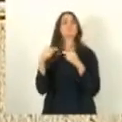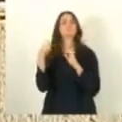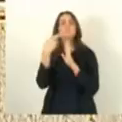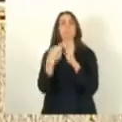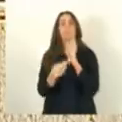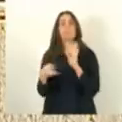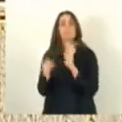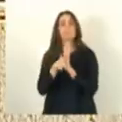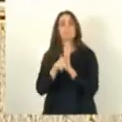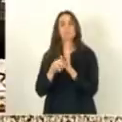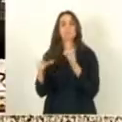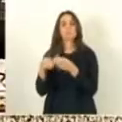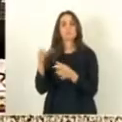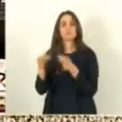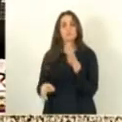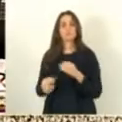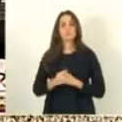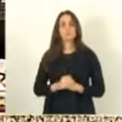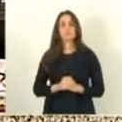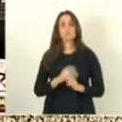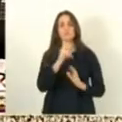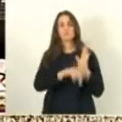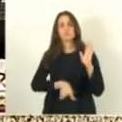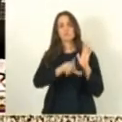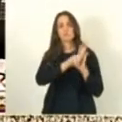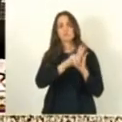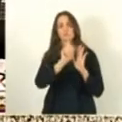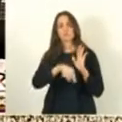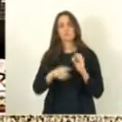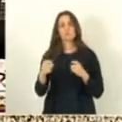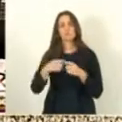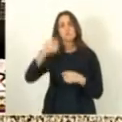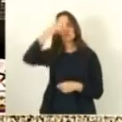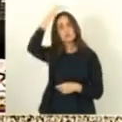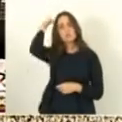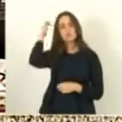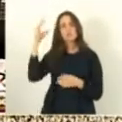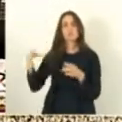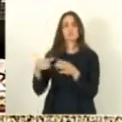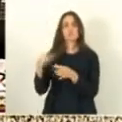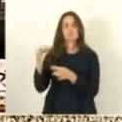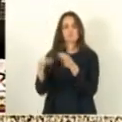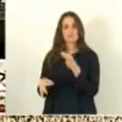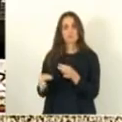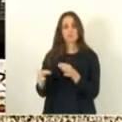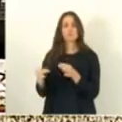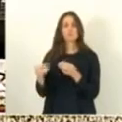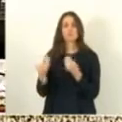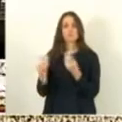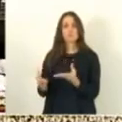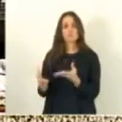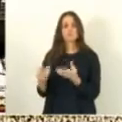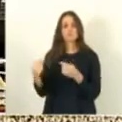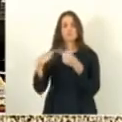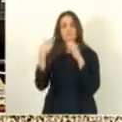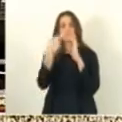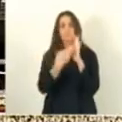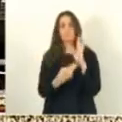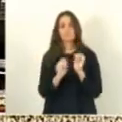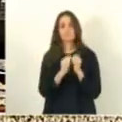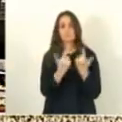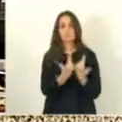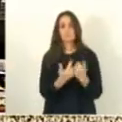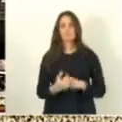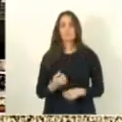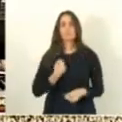do Regimento Interno. Projeto de decreto legislativo 041, deputado doutor Hércules. A Comissão de Justiça, na forma do artigo 276 do Regimento Interno.